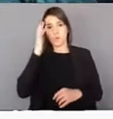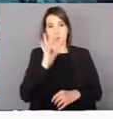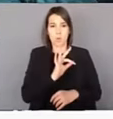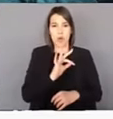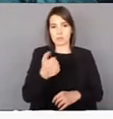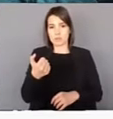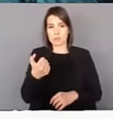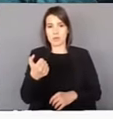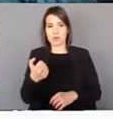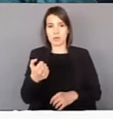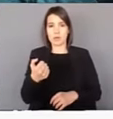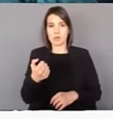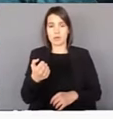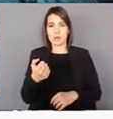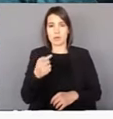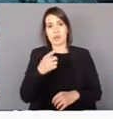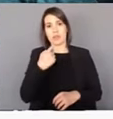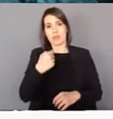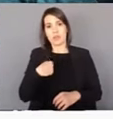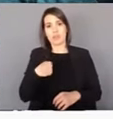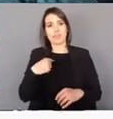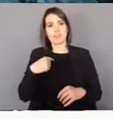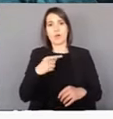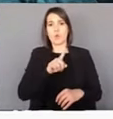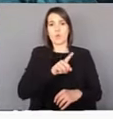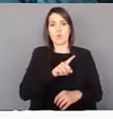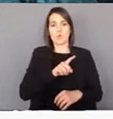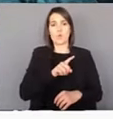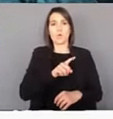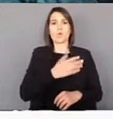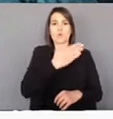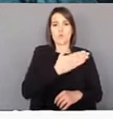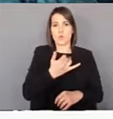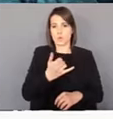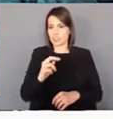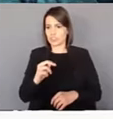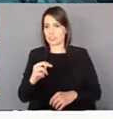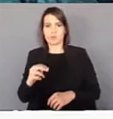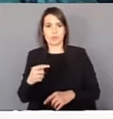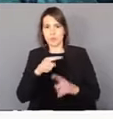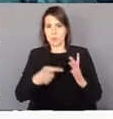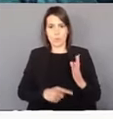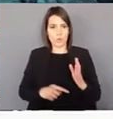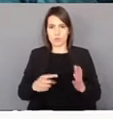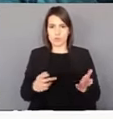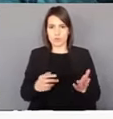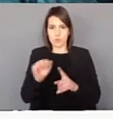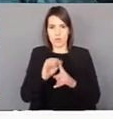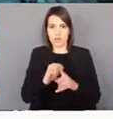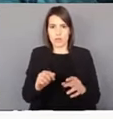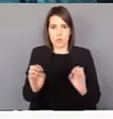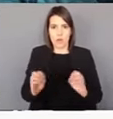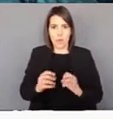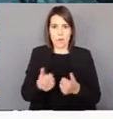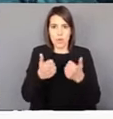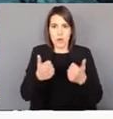está indiretamente a dizer que nos outros pontos não há nenhuma melhoria a fazer e que não devem ser aprovados. É isso? Não compreendo essa